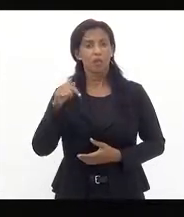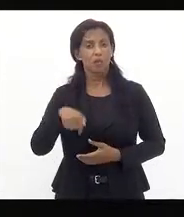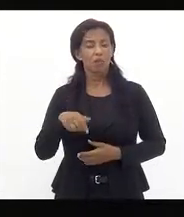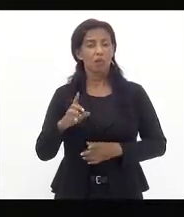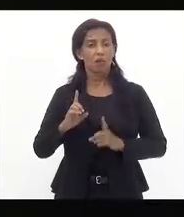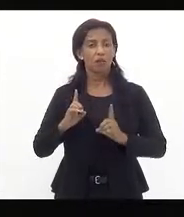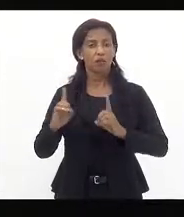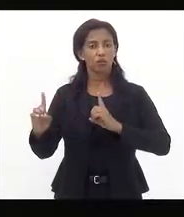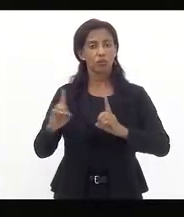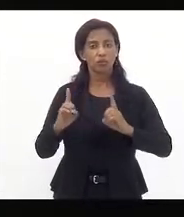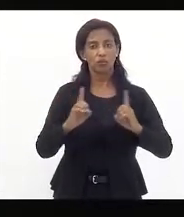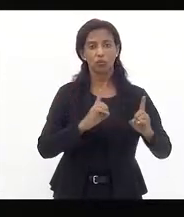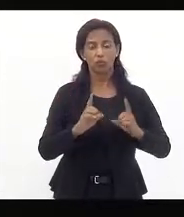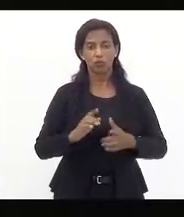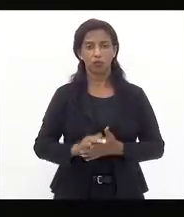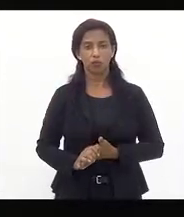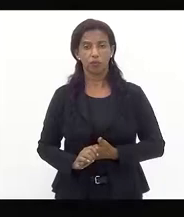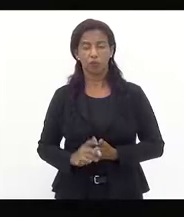discussão,